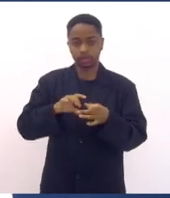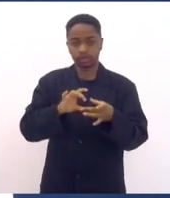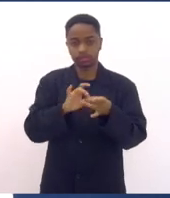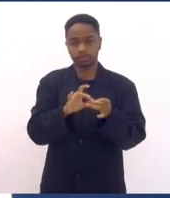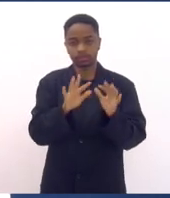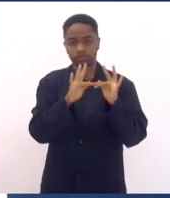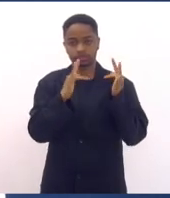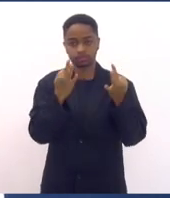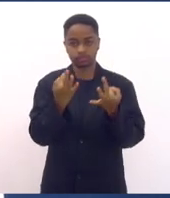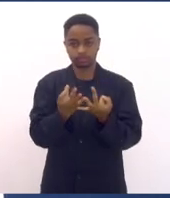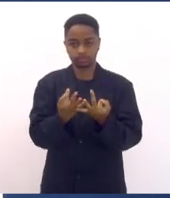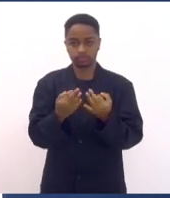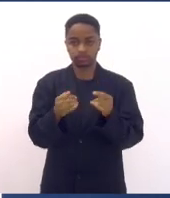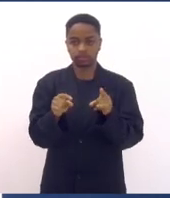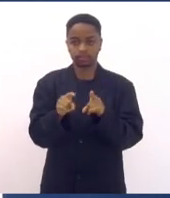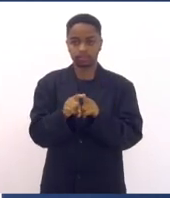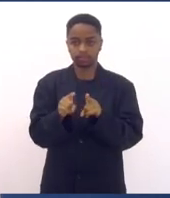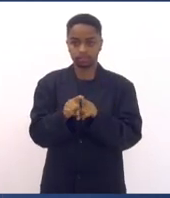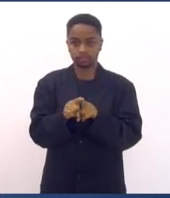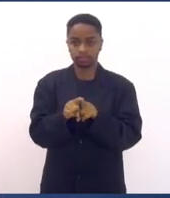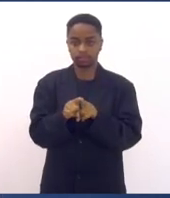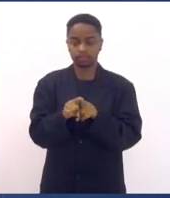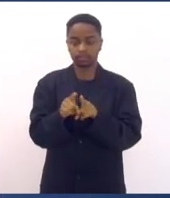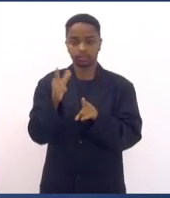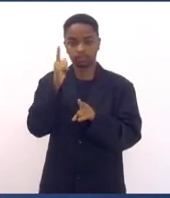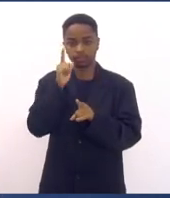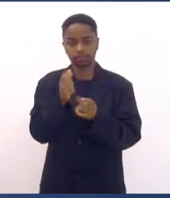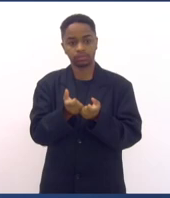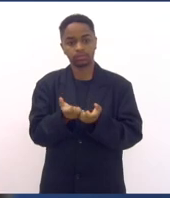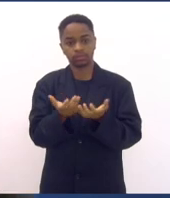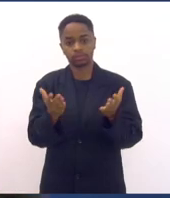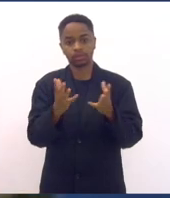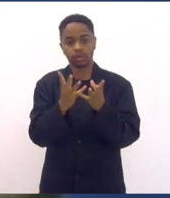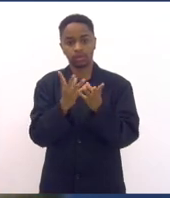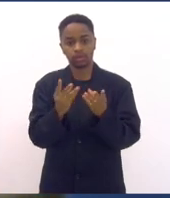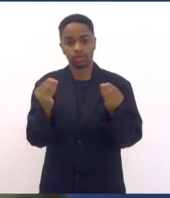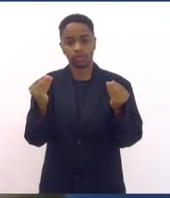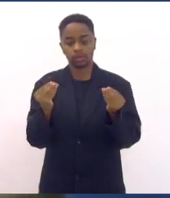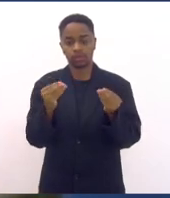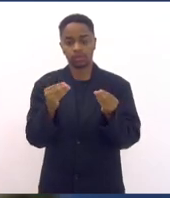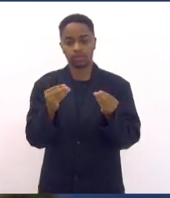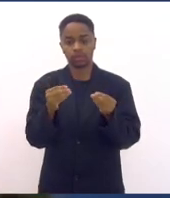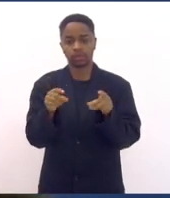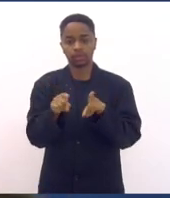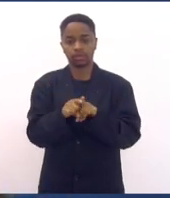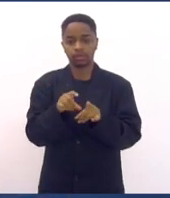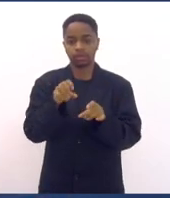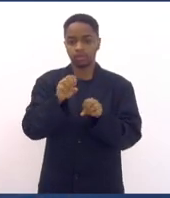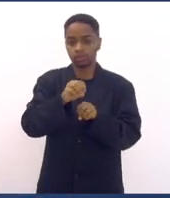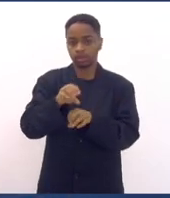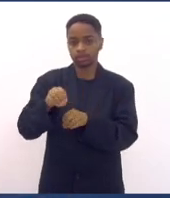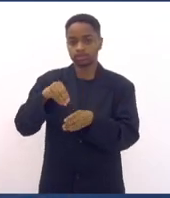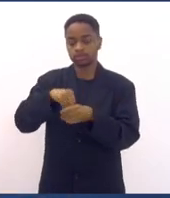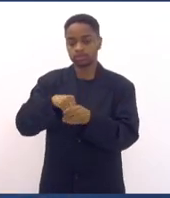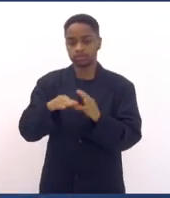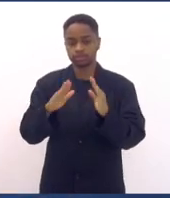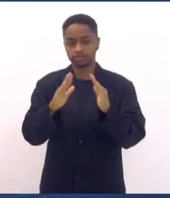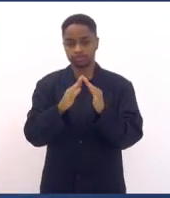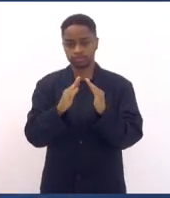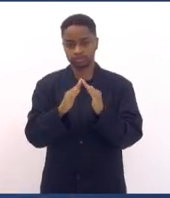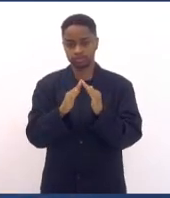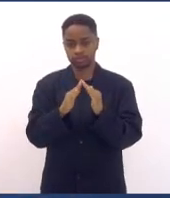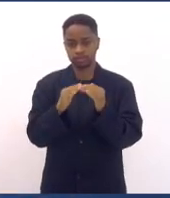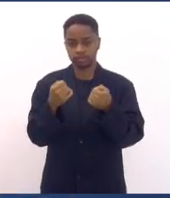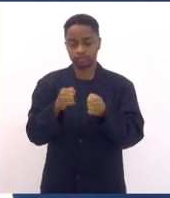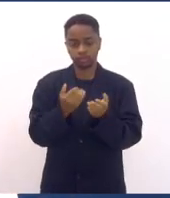família isso vai trazer a cura para muita coisa a educação dentro de casa partir da